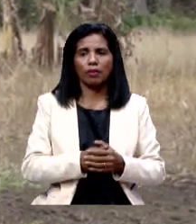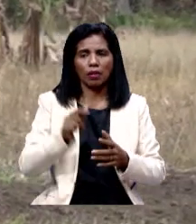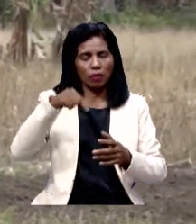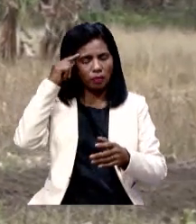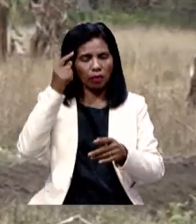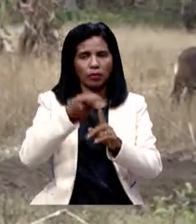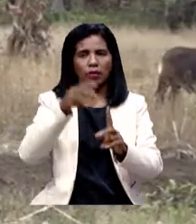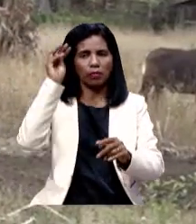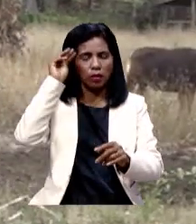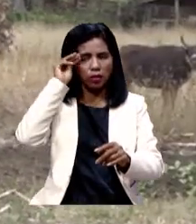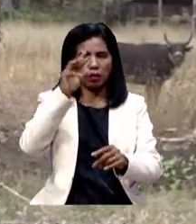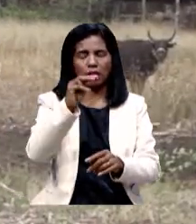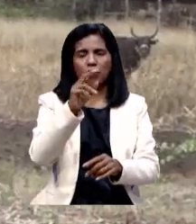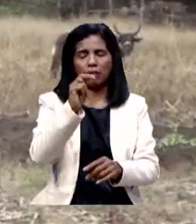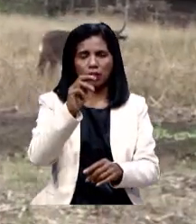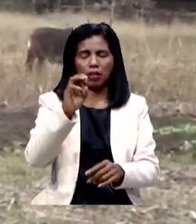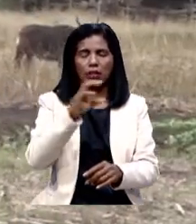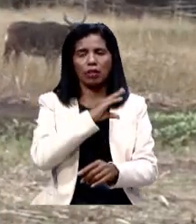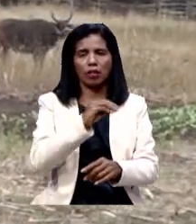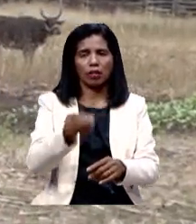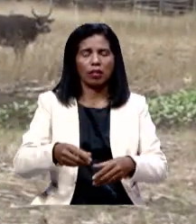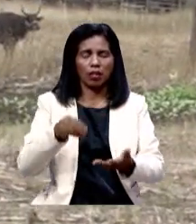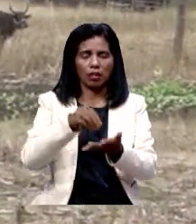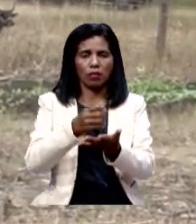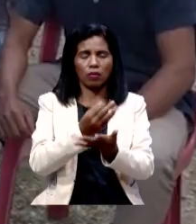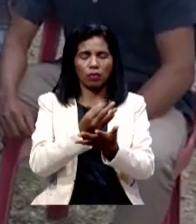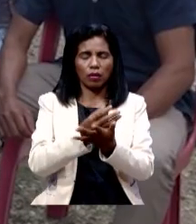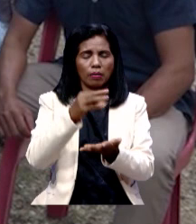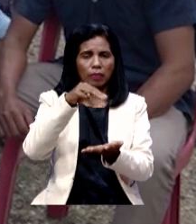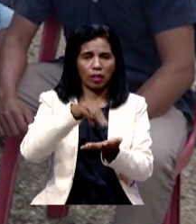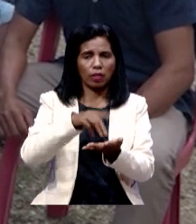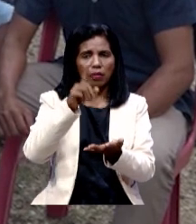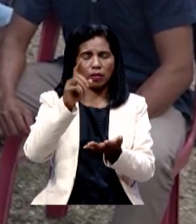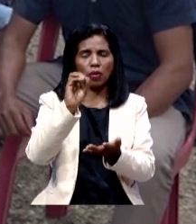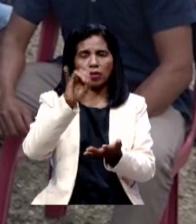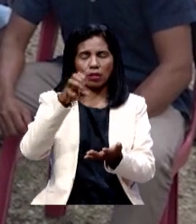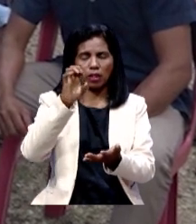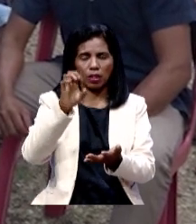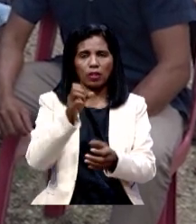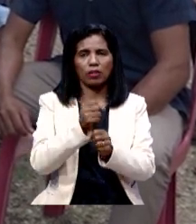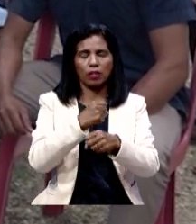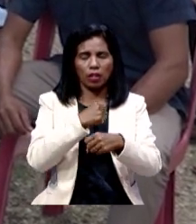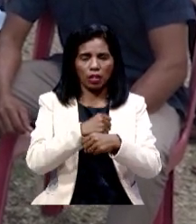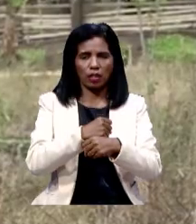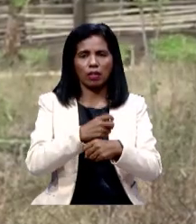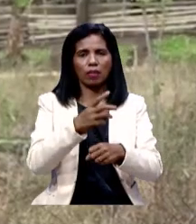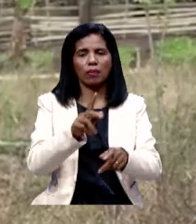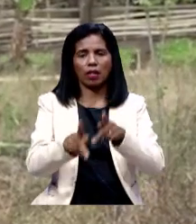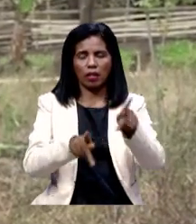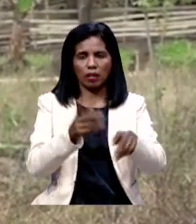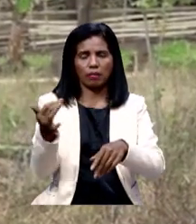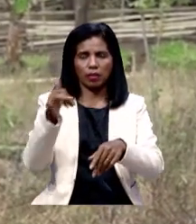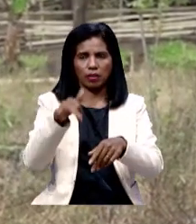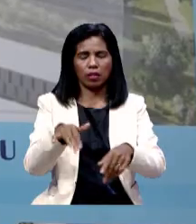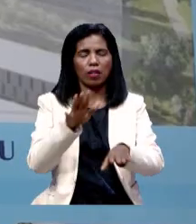liu si Ministério do Ensino Superior, Ciência e Cultura prevê orçamento milhão ida liu e orçamento geral estado o di halo indemnização ba comunidade sira ne be